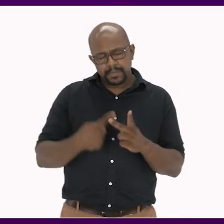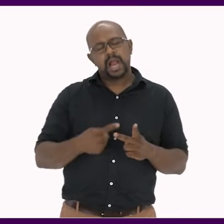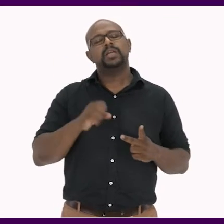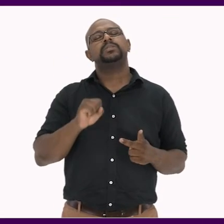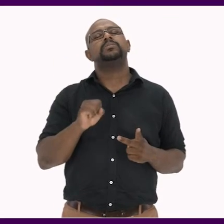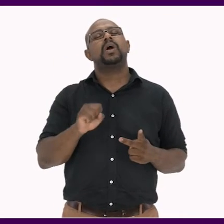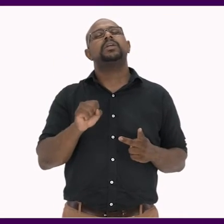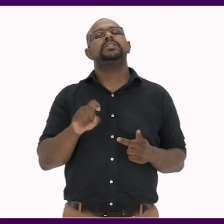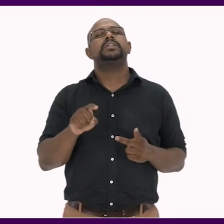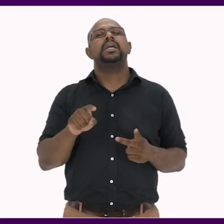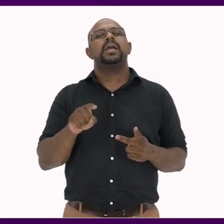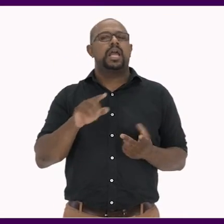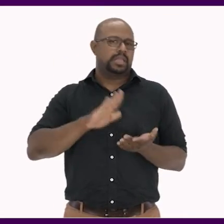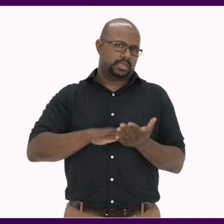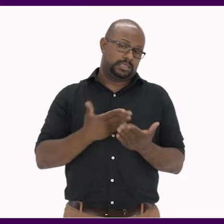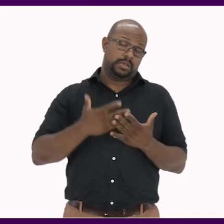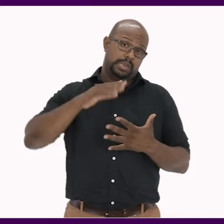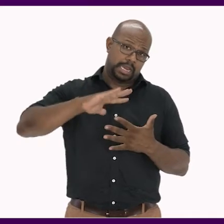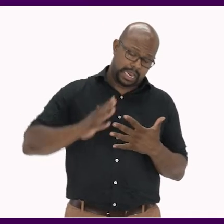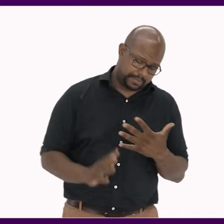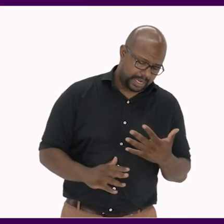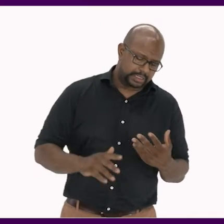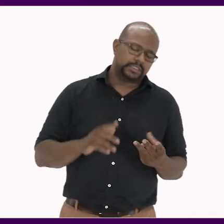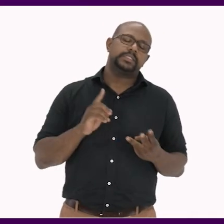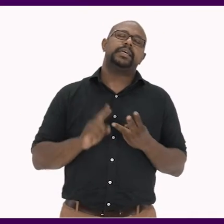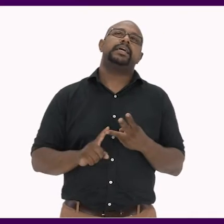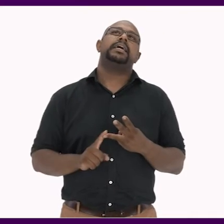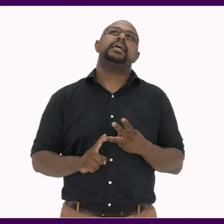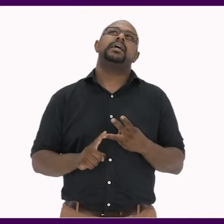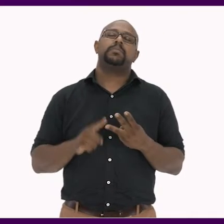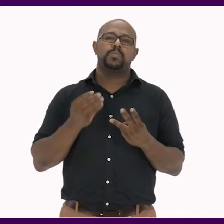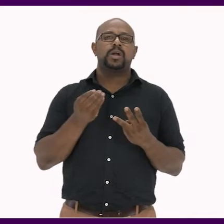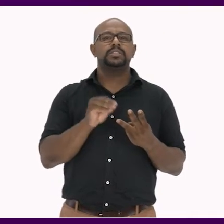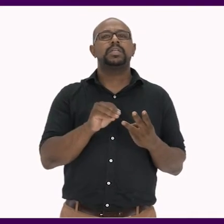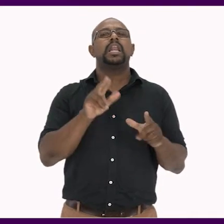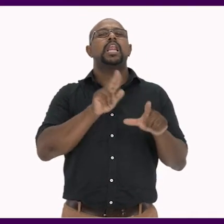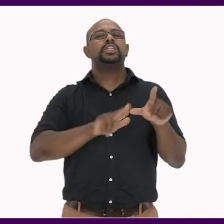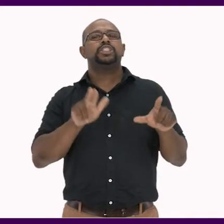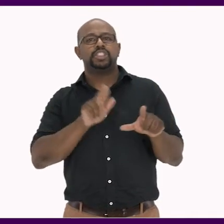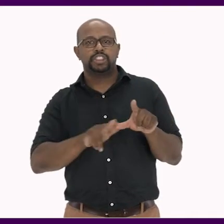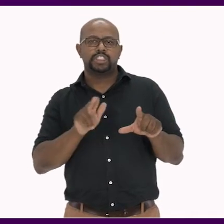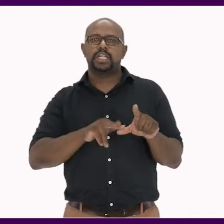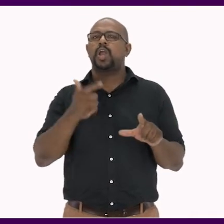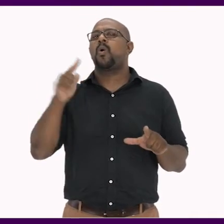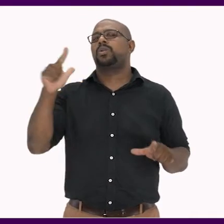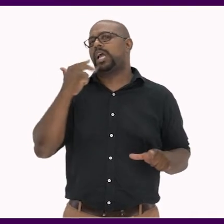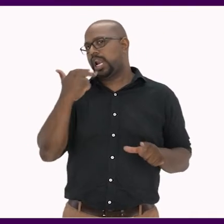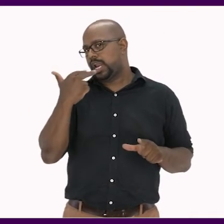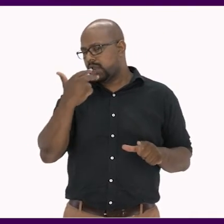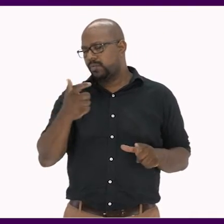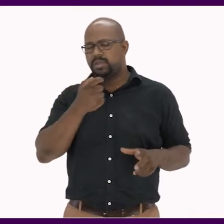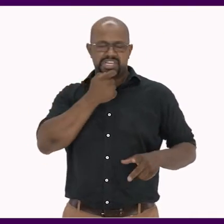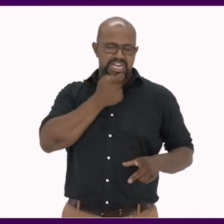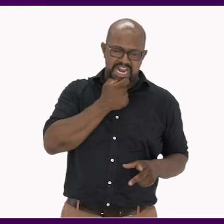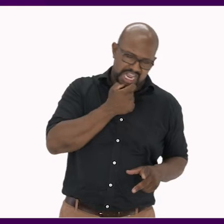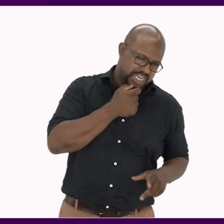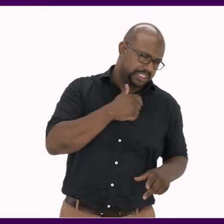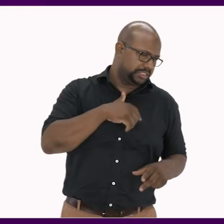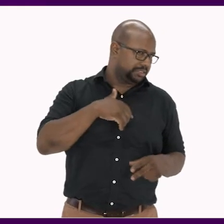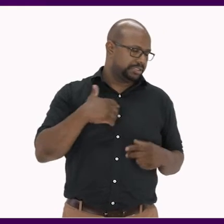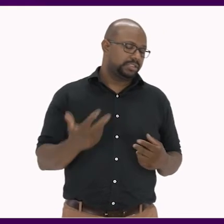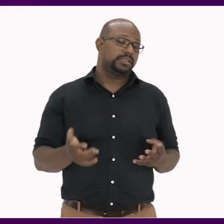também pode conter a tradução em Libras, pode conter as legendas em outras línguas,